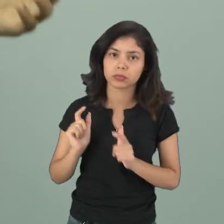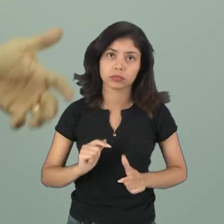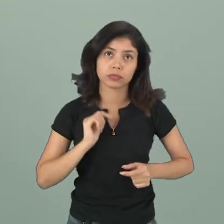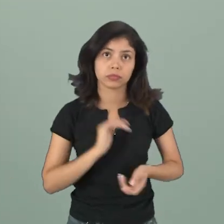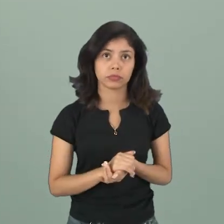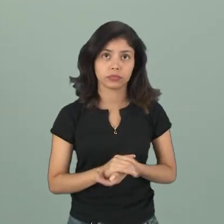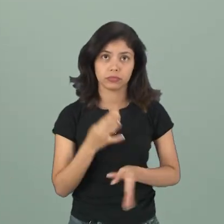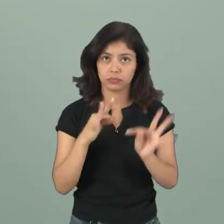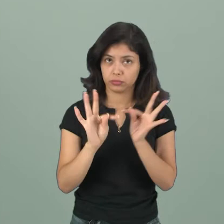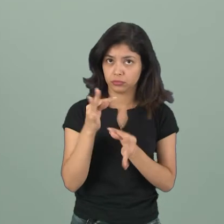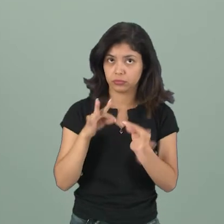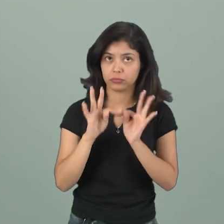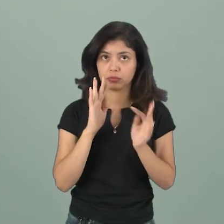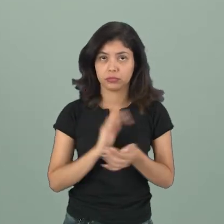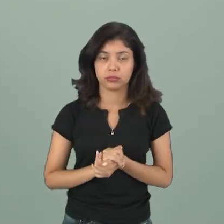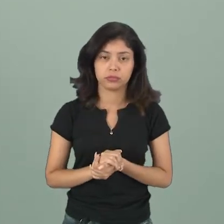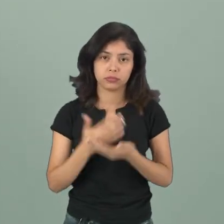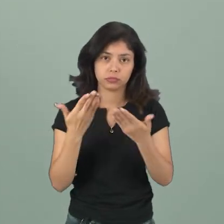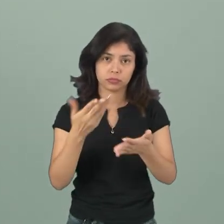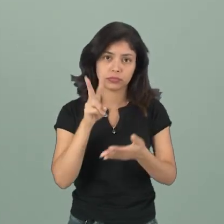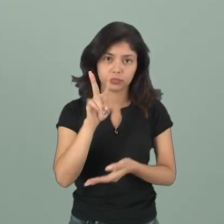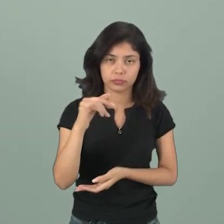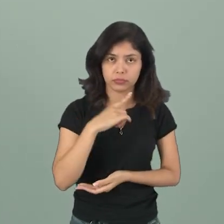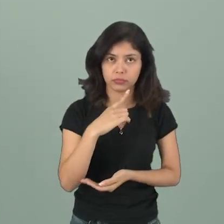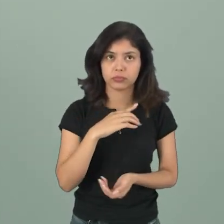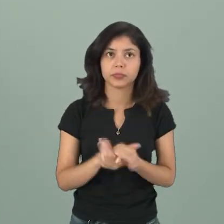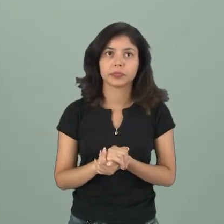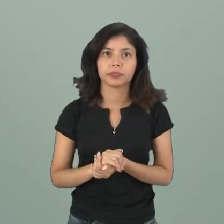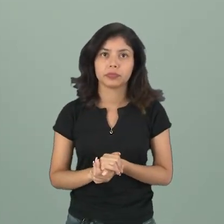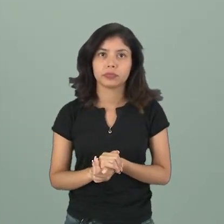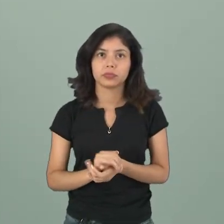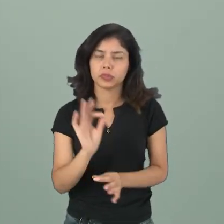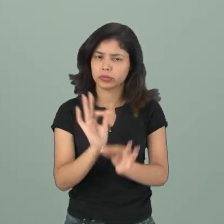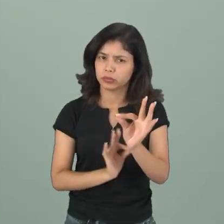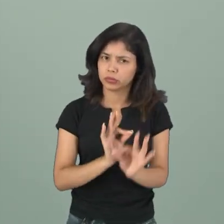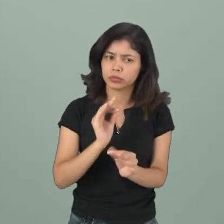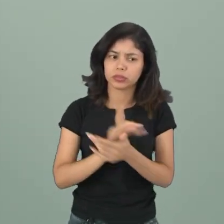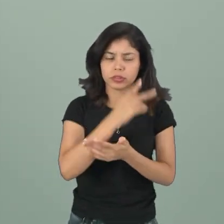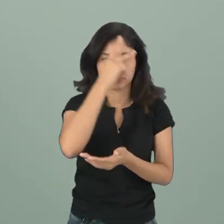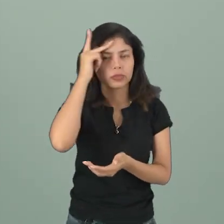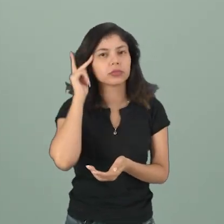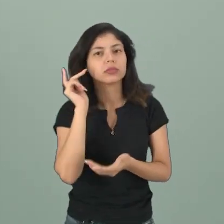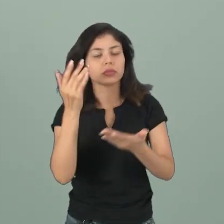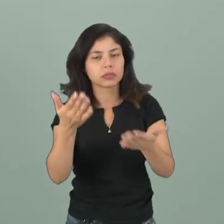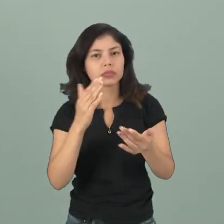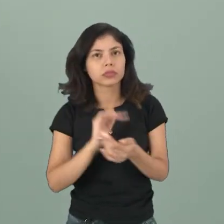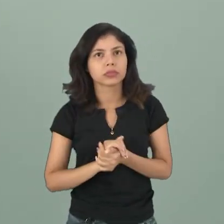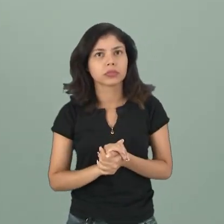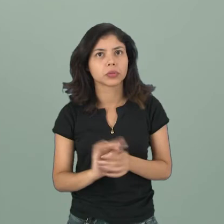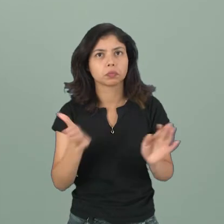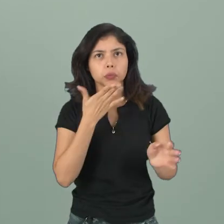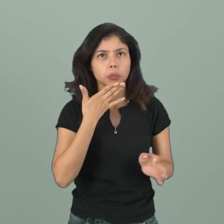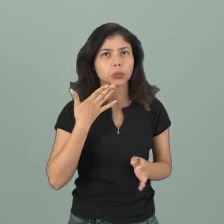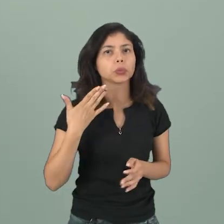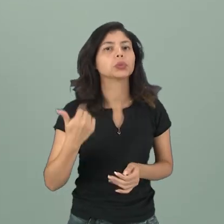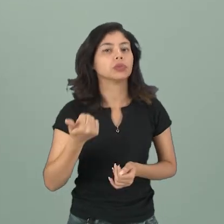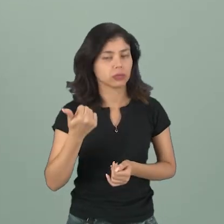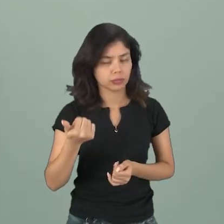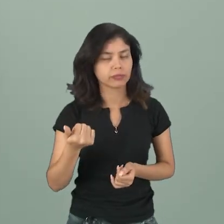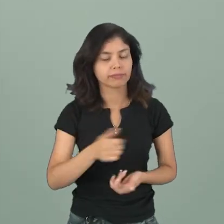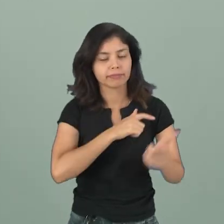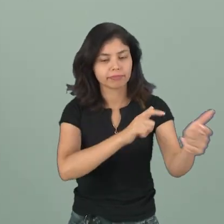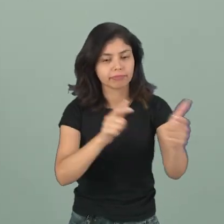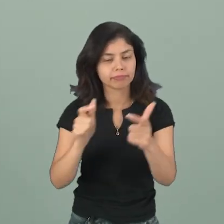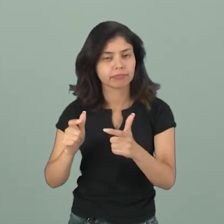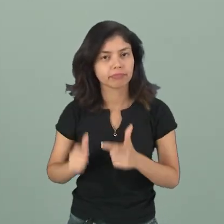mudanças técnicas e tecnológicas, você vai ter um modelo arquitetônico, você vai ter uma adequação dos espaços